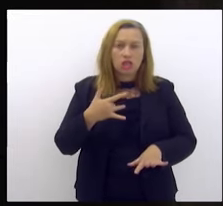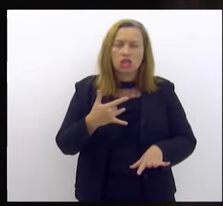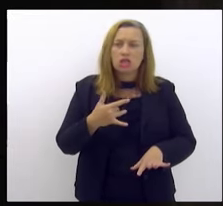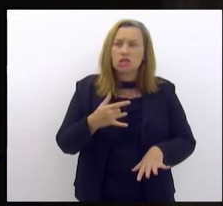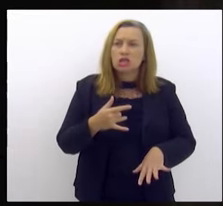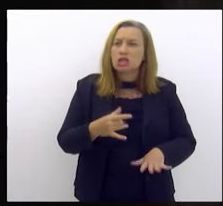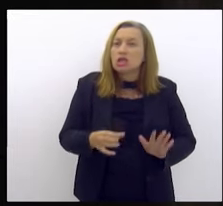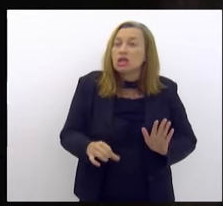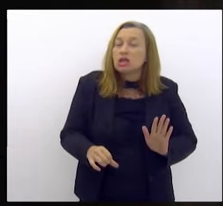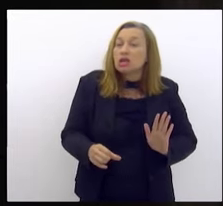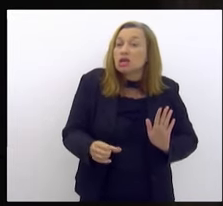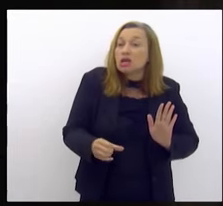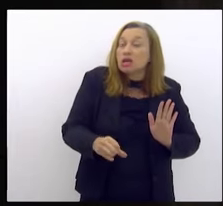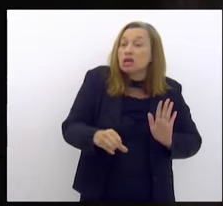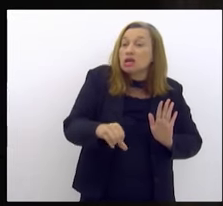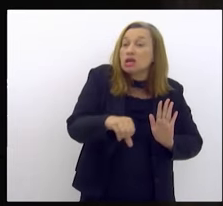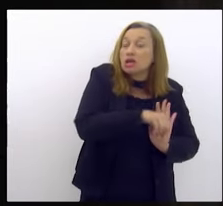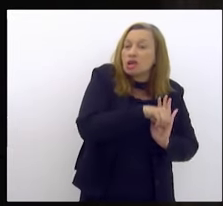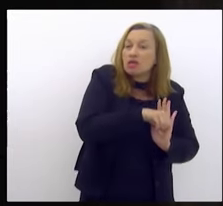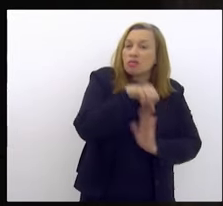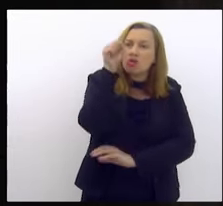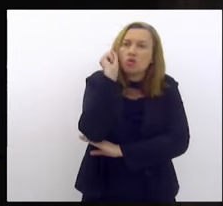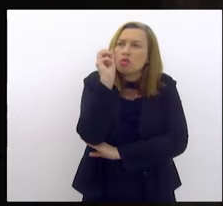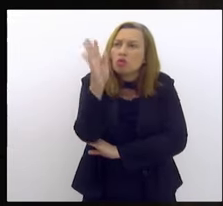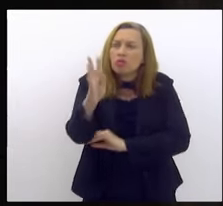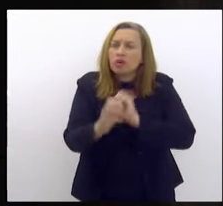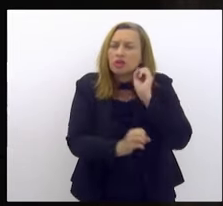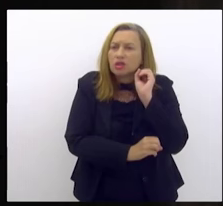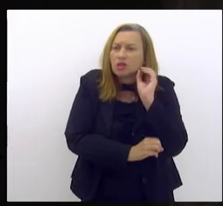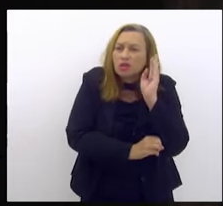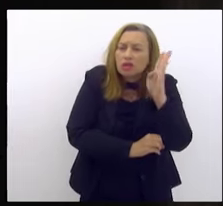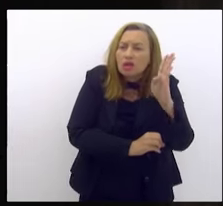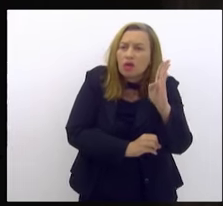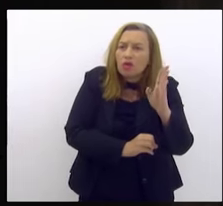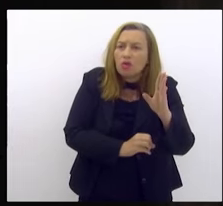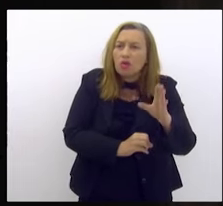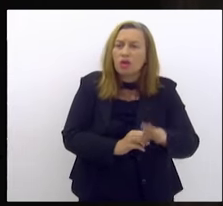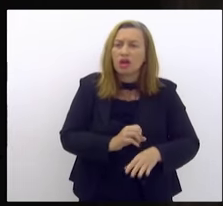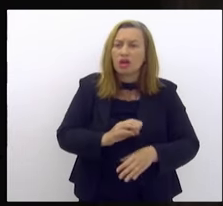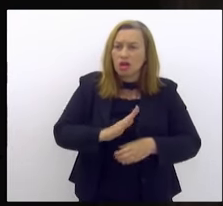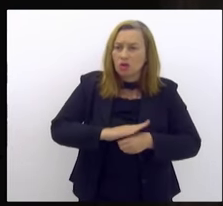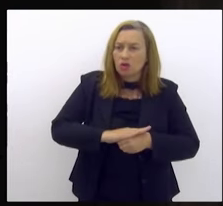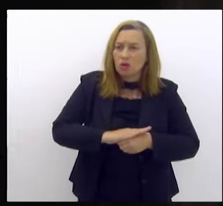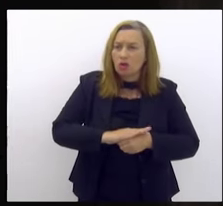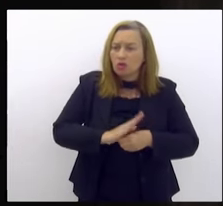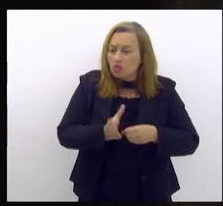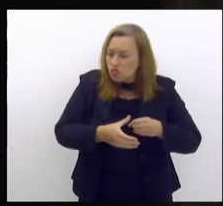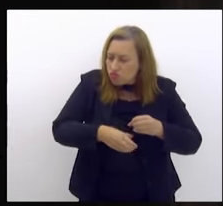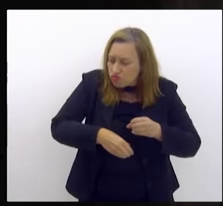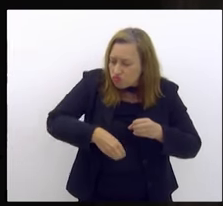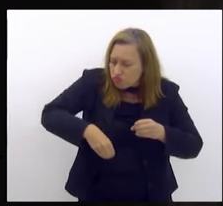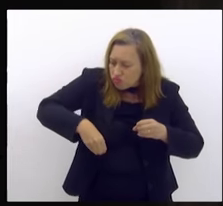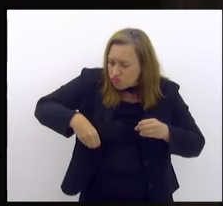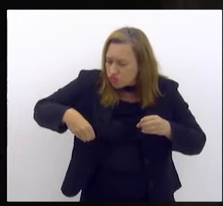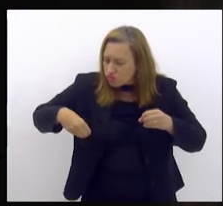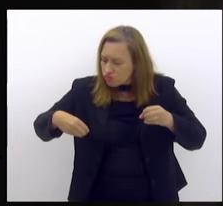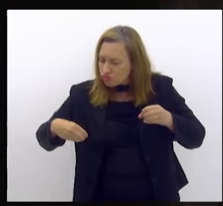ou seja, esgoto in natura da lavanderia do hospital sendo